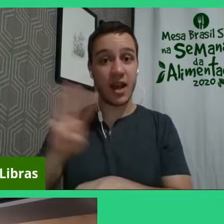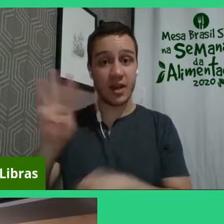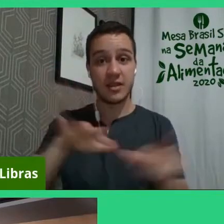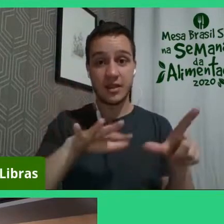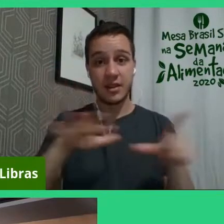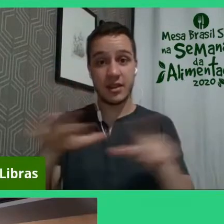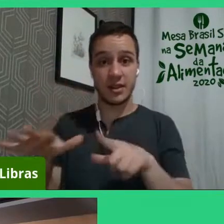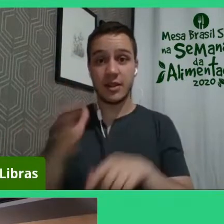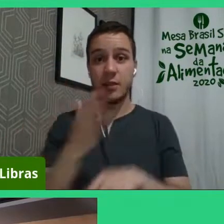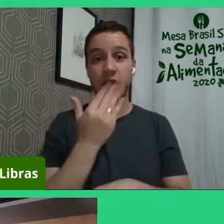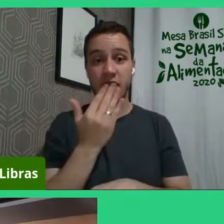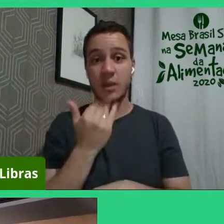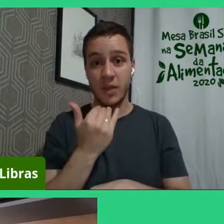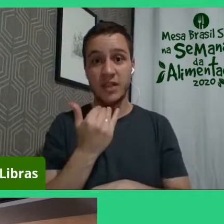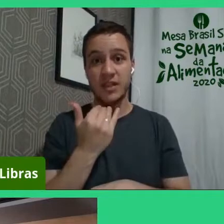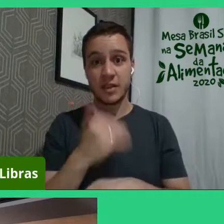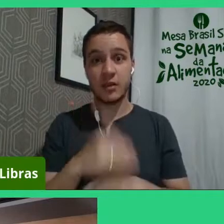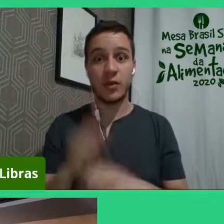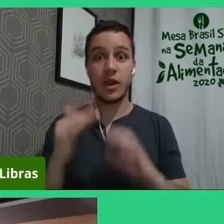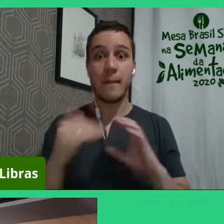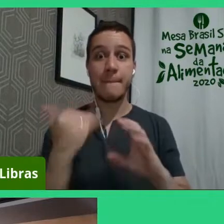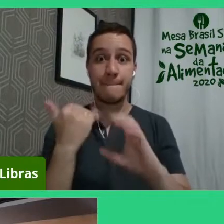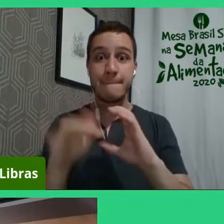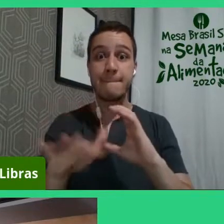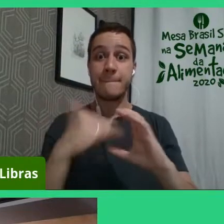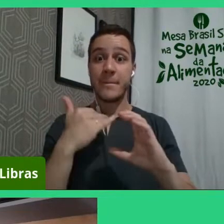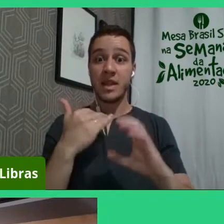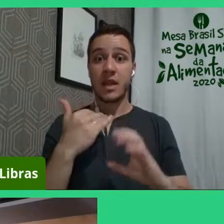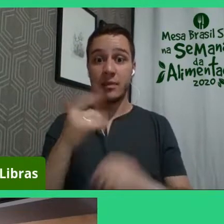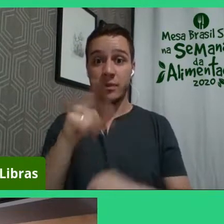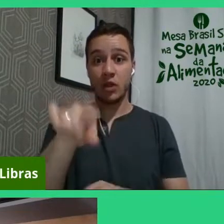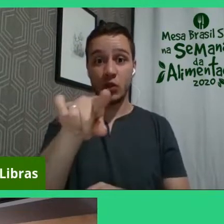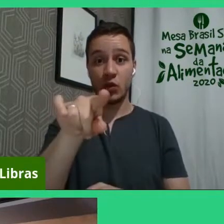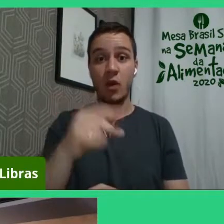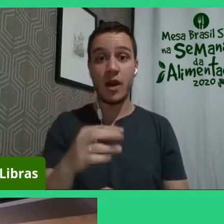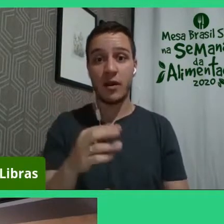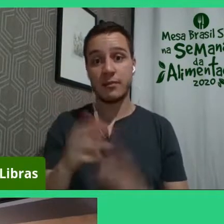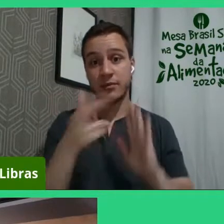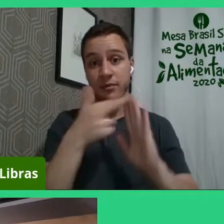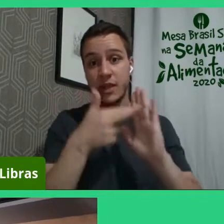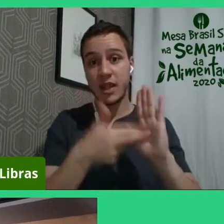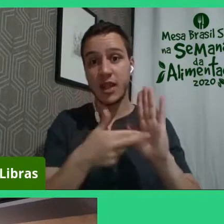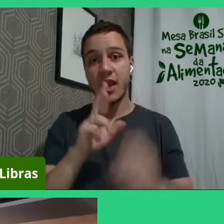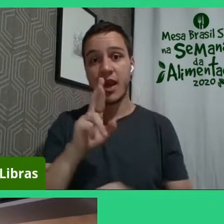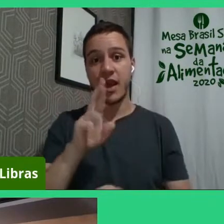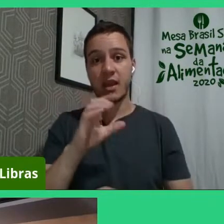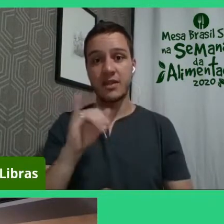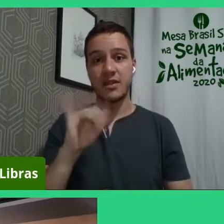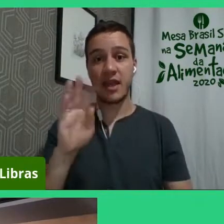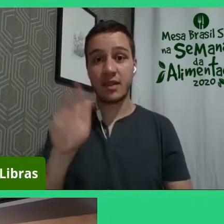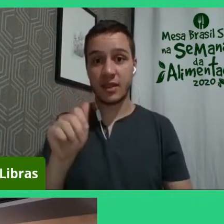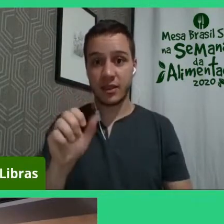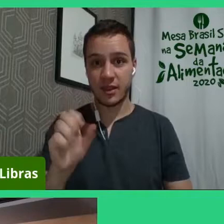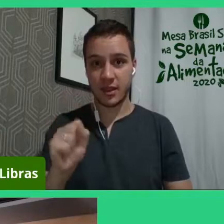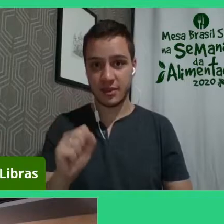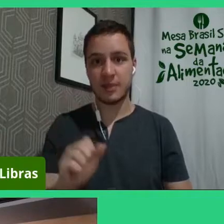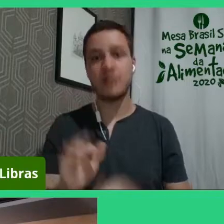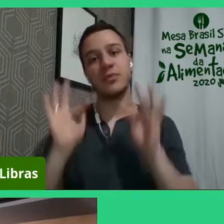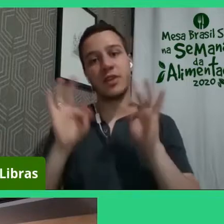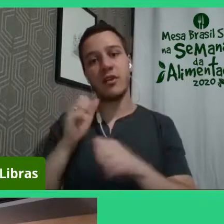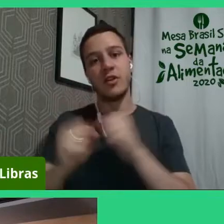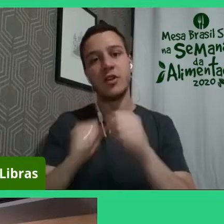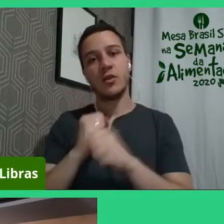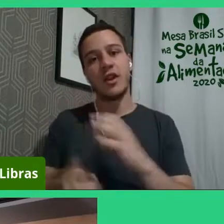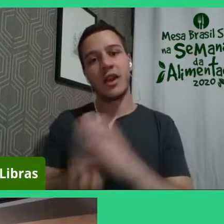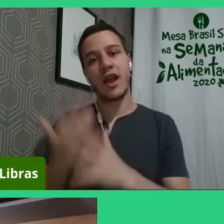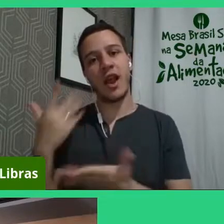da Alimentação e mandarem suas receitas para o nosso e-book, que vai sair no final do ano. Todo mundo